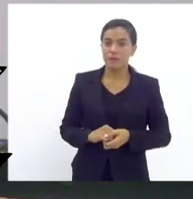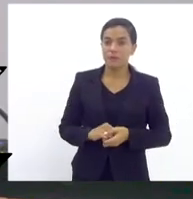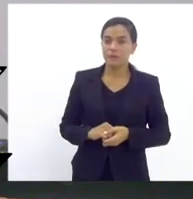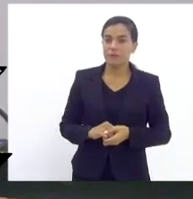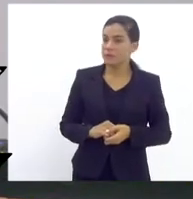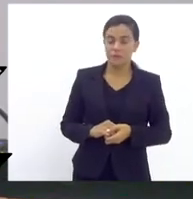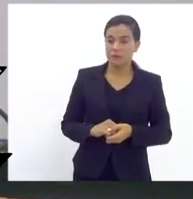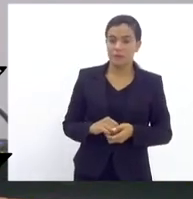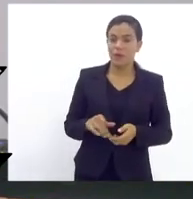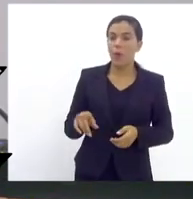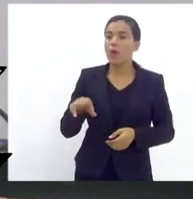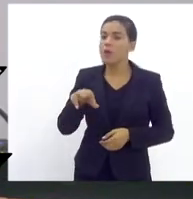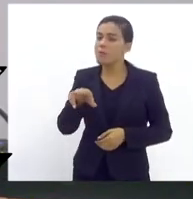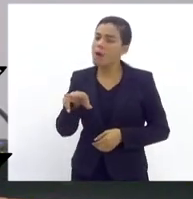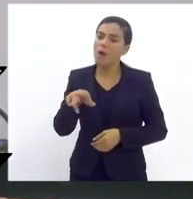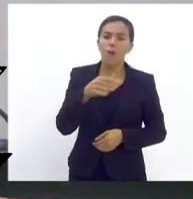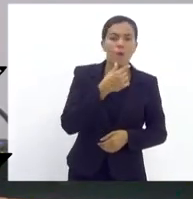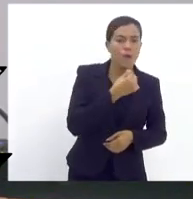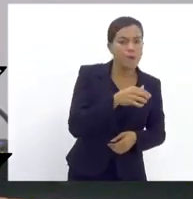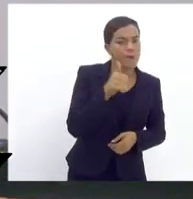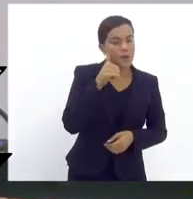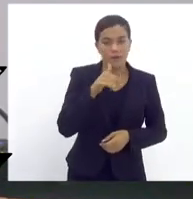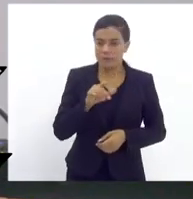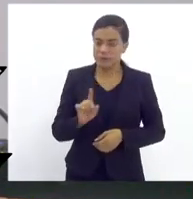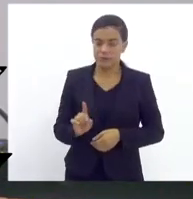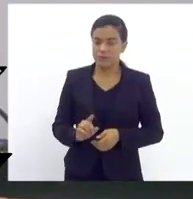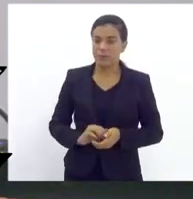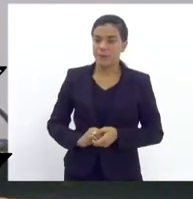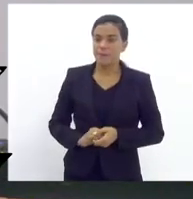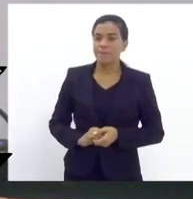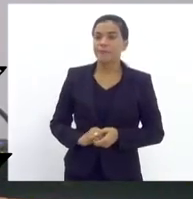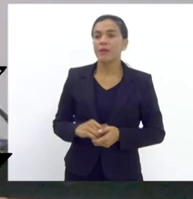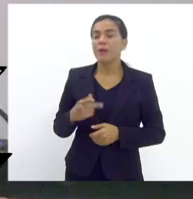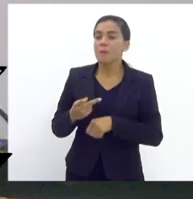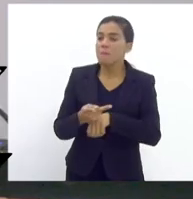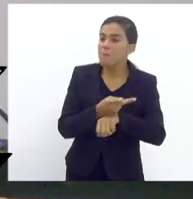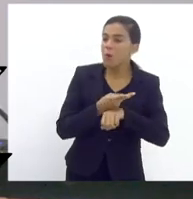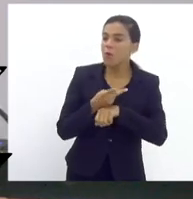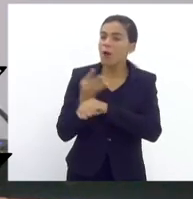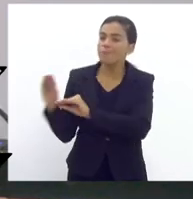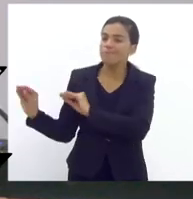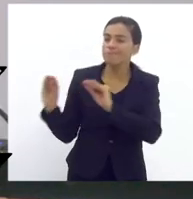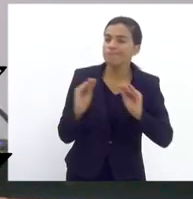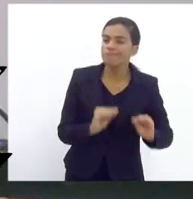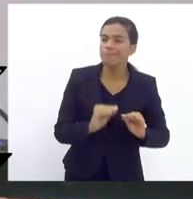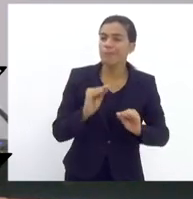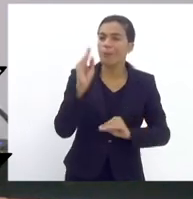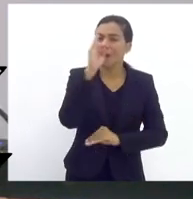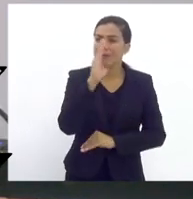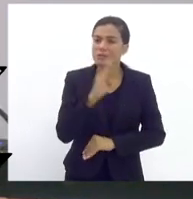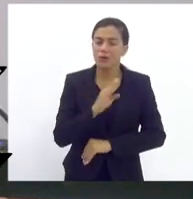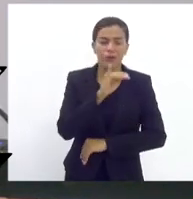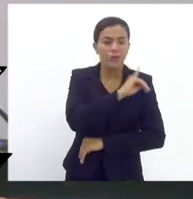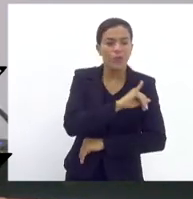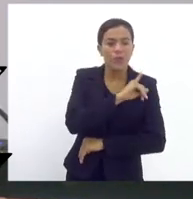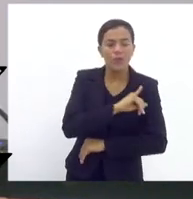e irmãs muitos aqui presentes que buscaram no Brasil e no Rio de Janeiro e